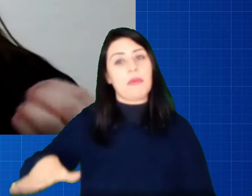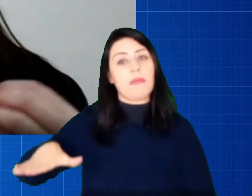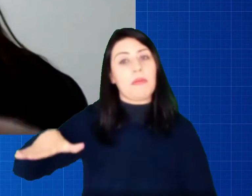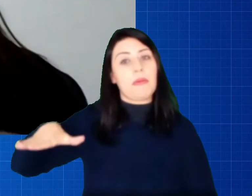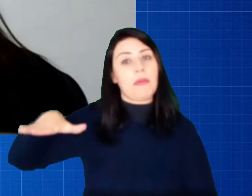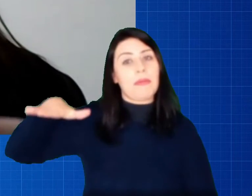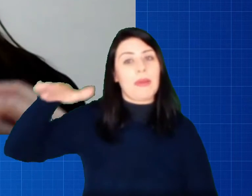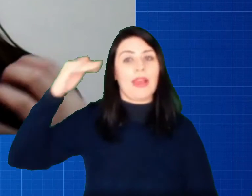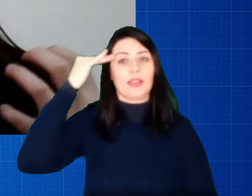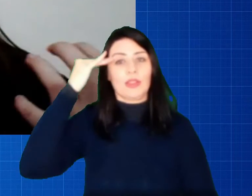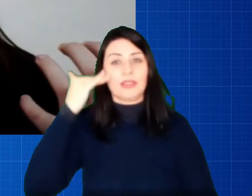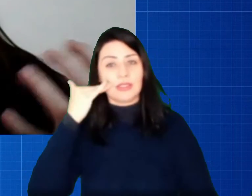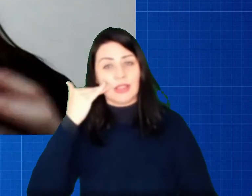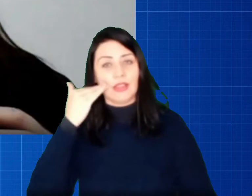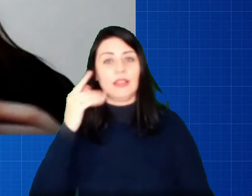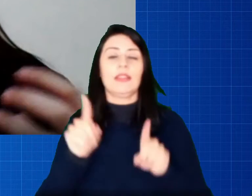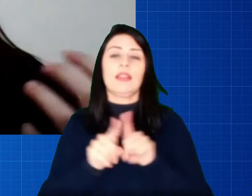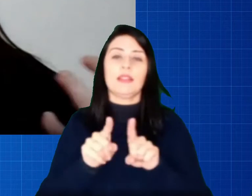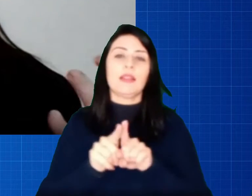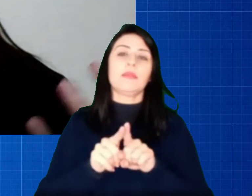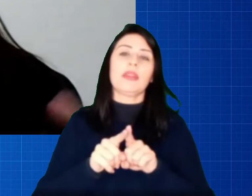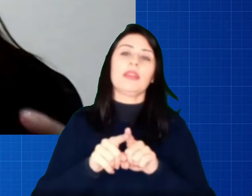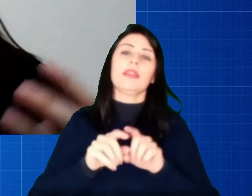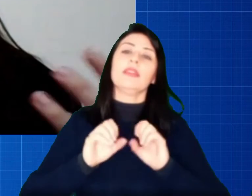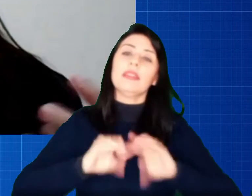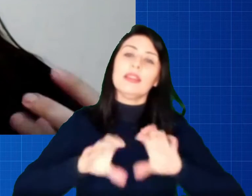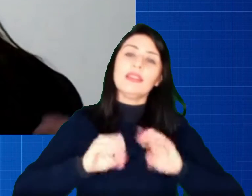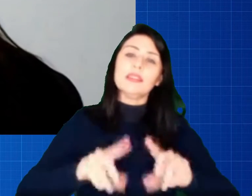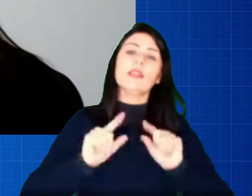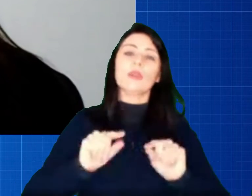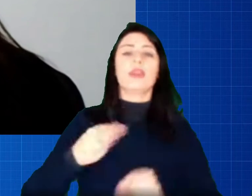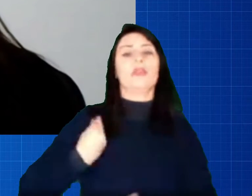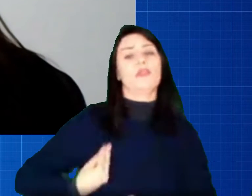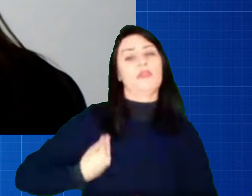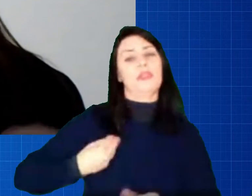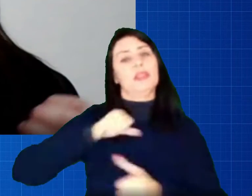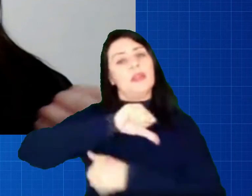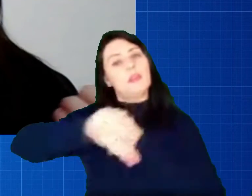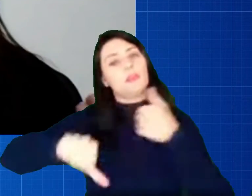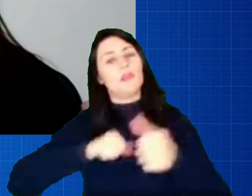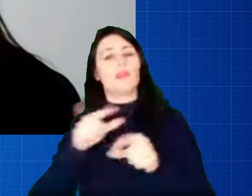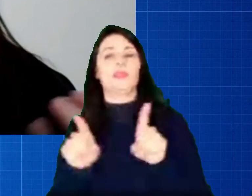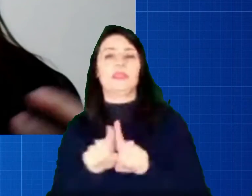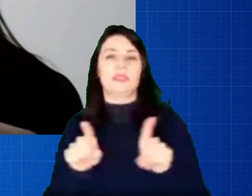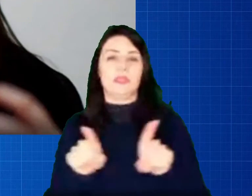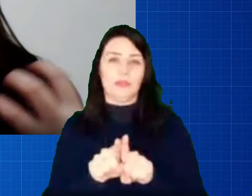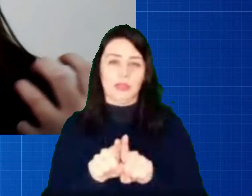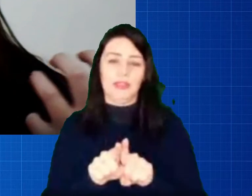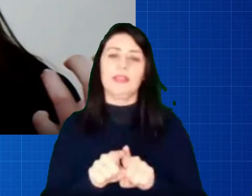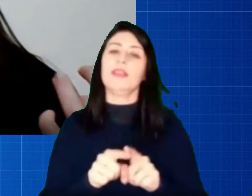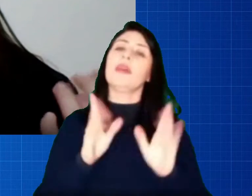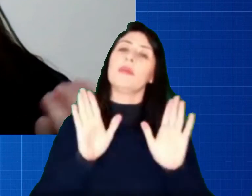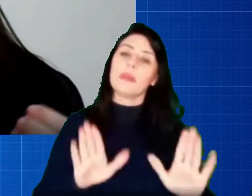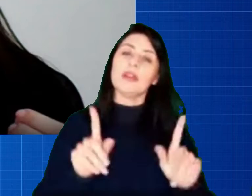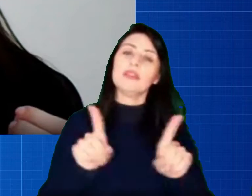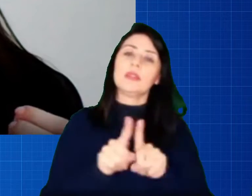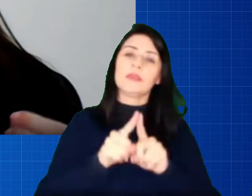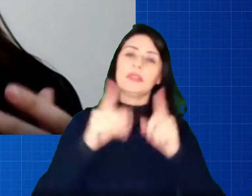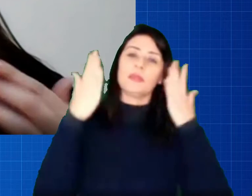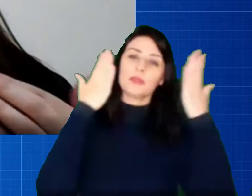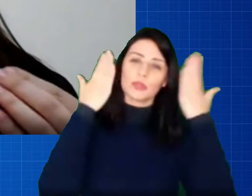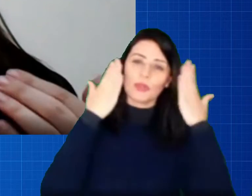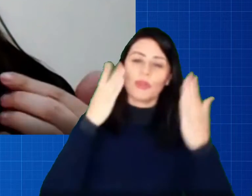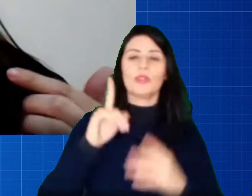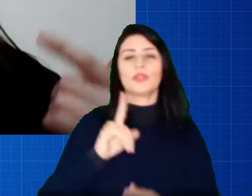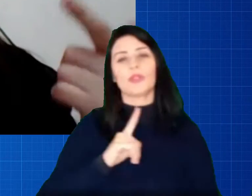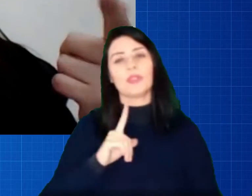da vagina, do pênis, trabalha a questão de mudanças quando ela cresce, puberdade, enfim, e trabalhar essa modificação na vida da pessoa, né, mas